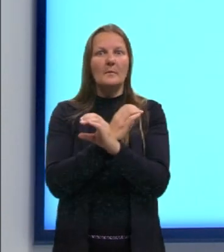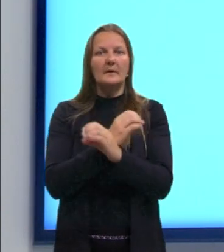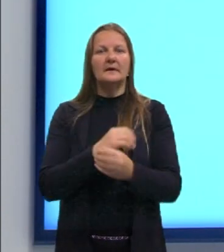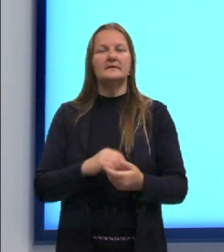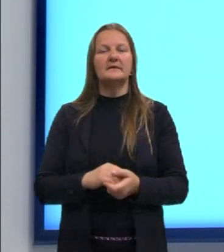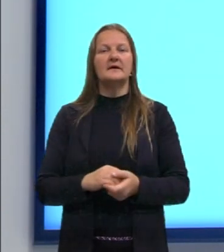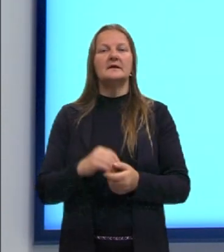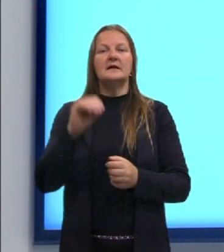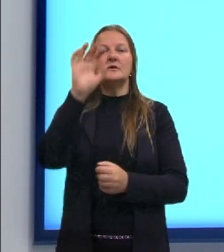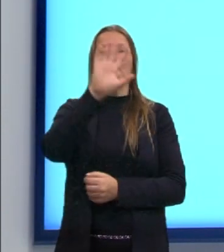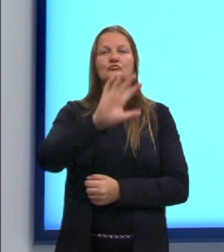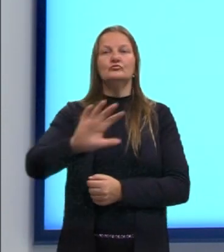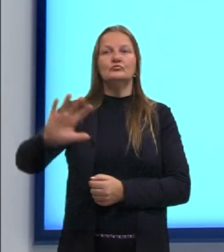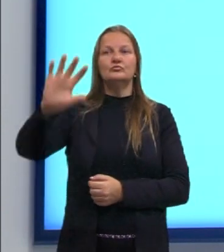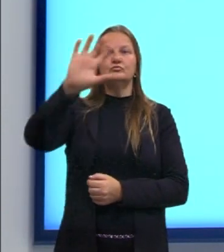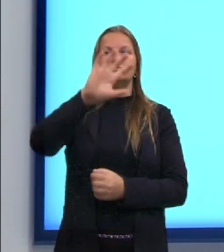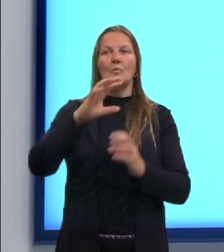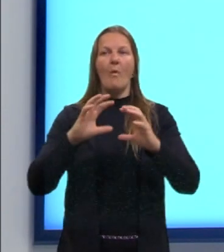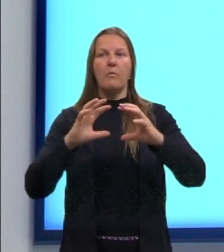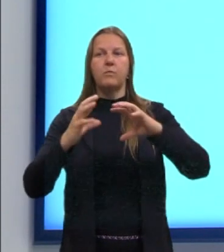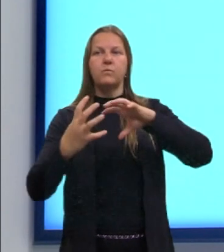no espaço?